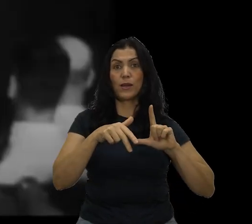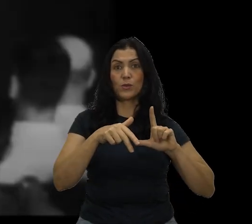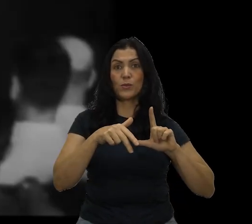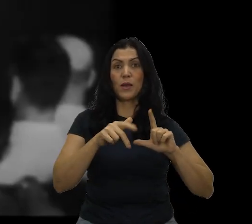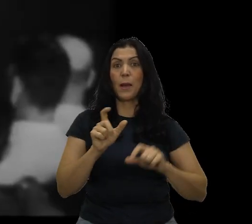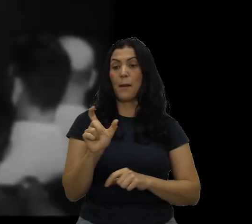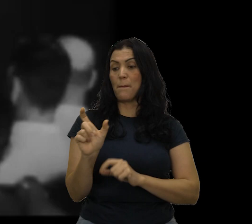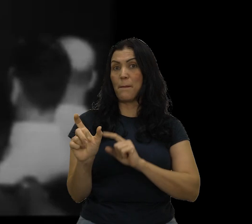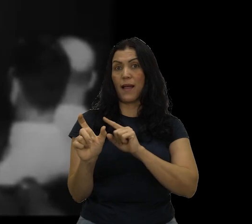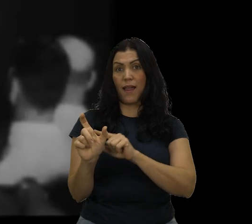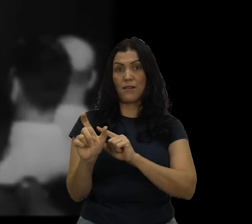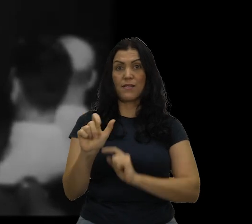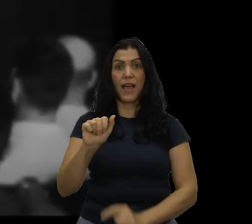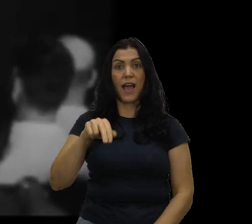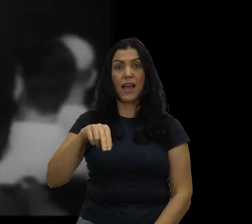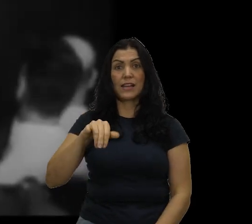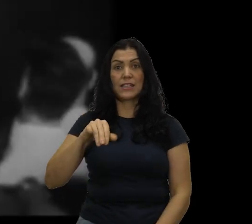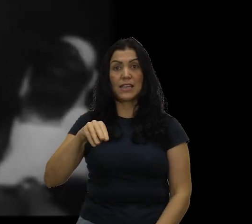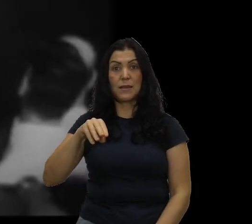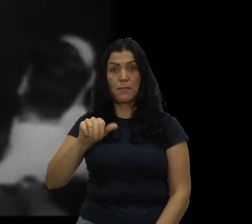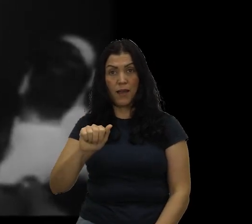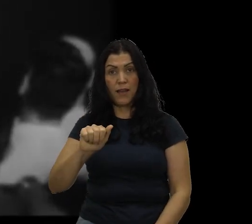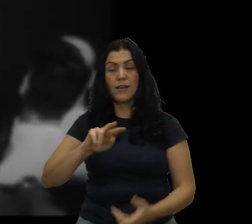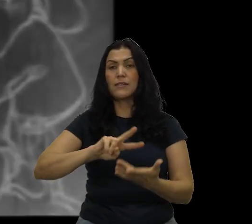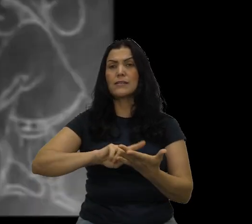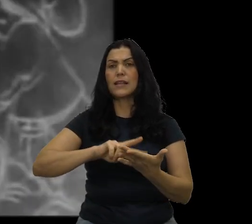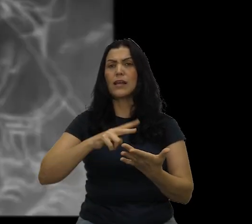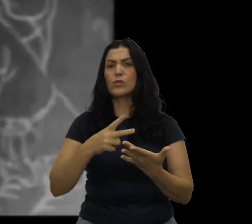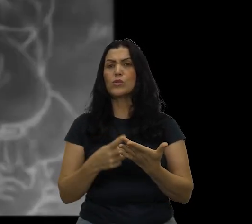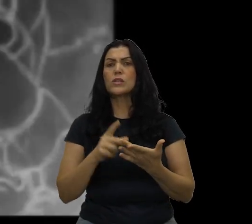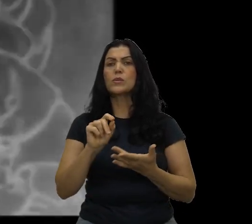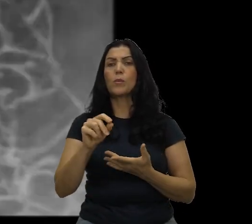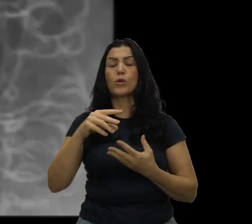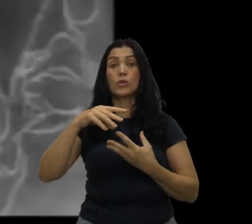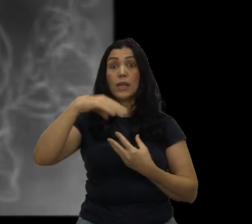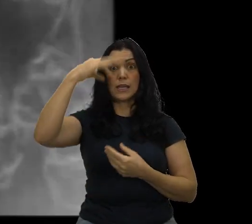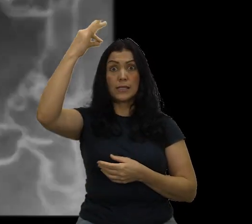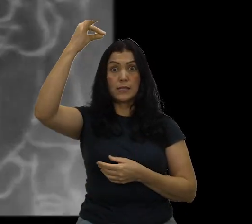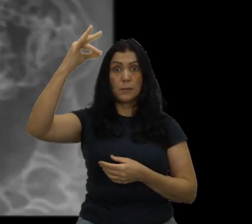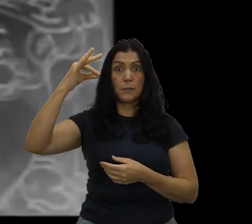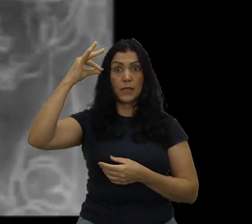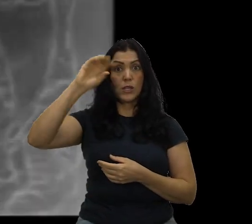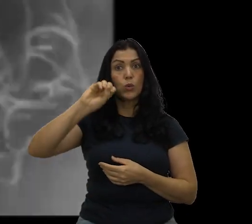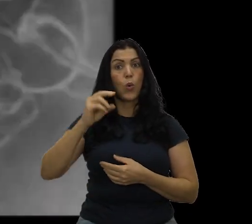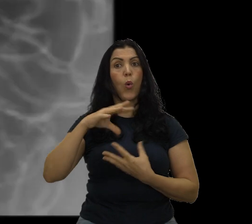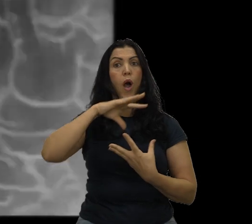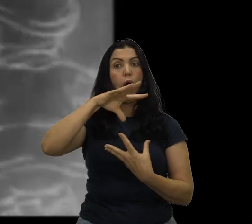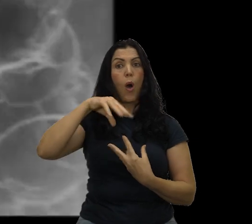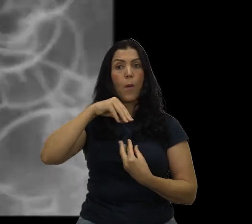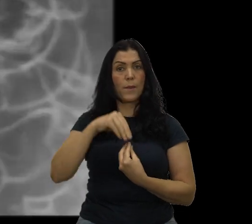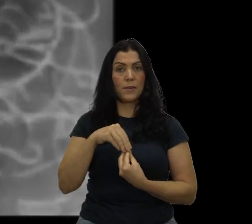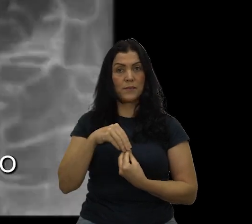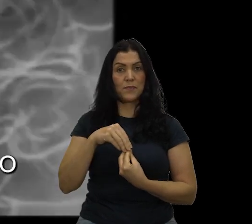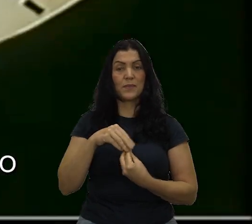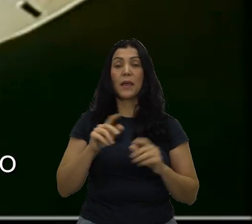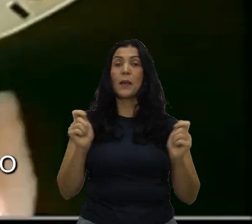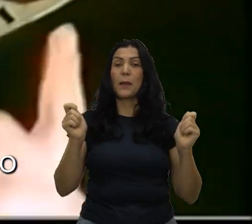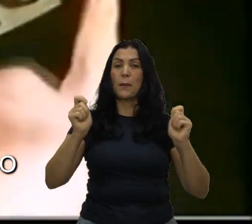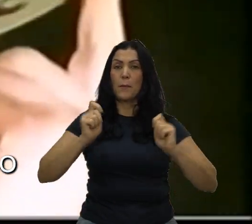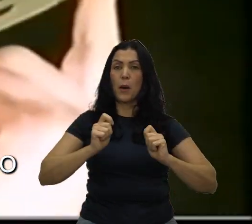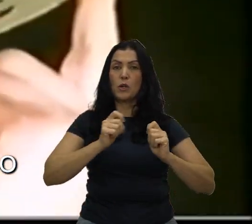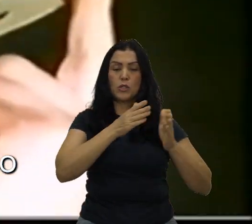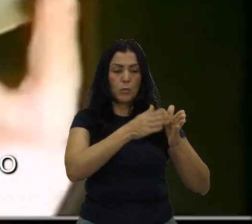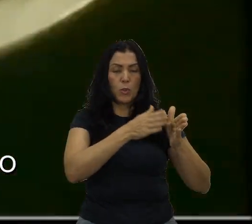animado. Deriva da palavra anima. Pode ser traduzido como espírito ou alma.